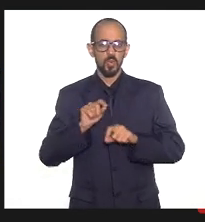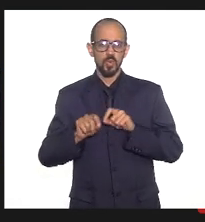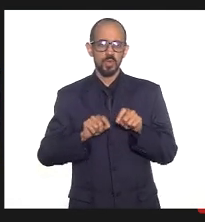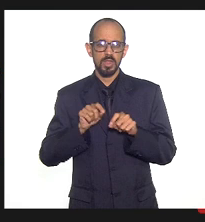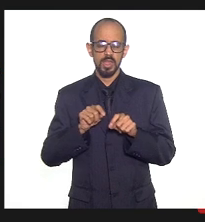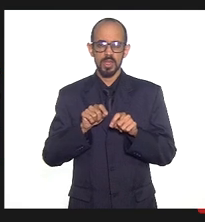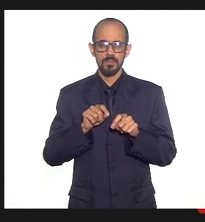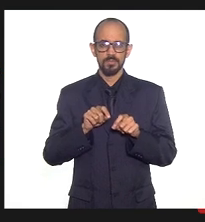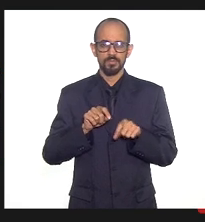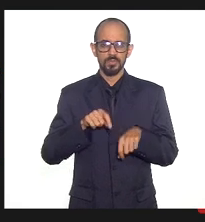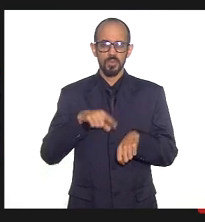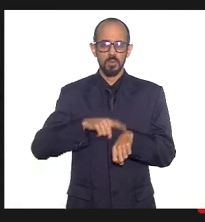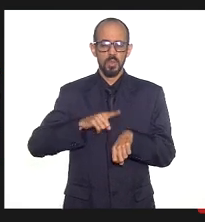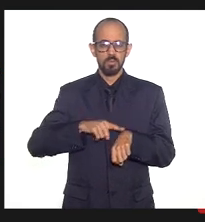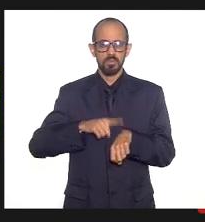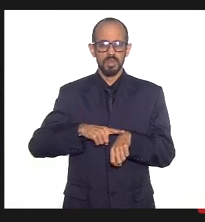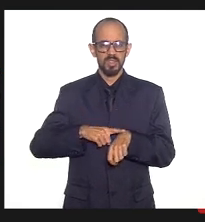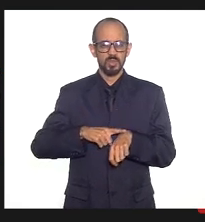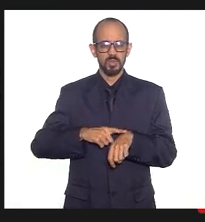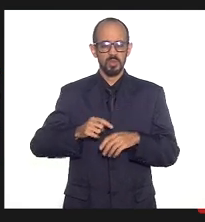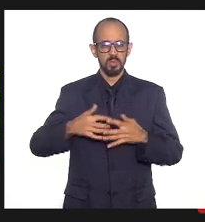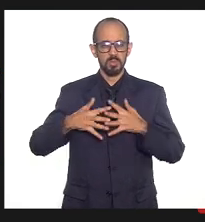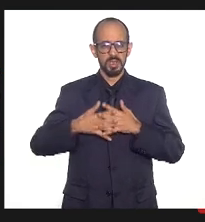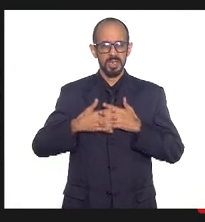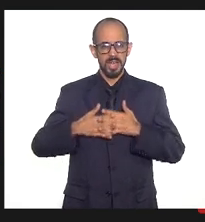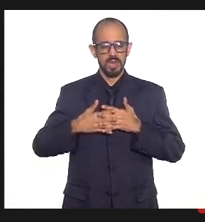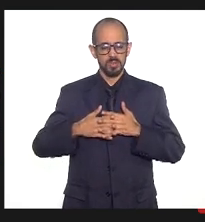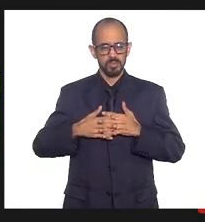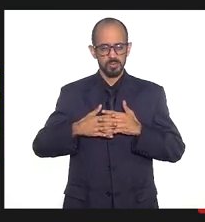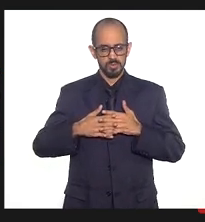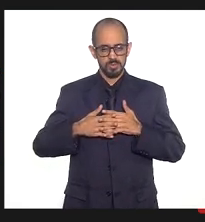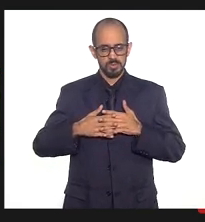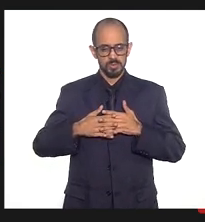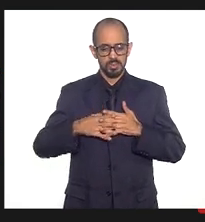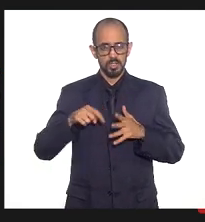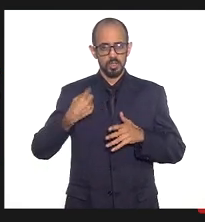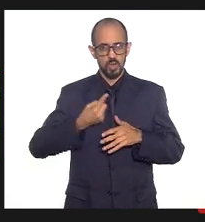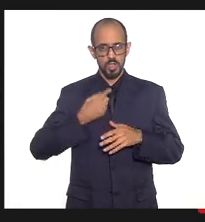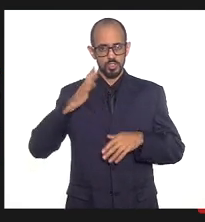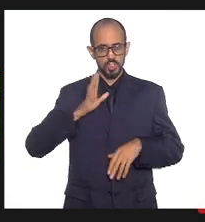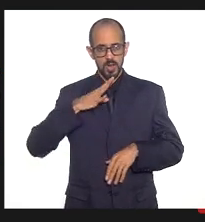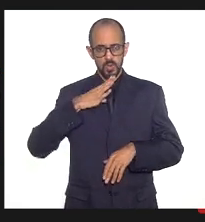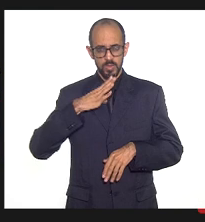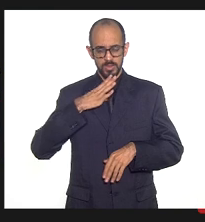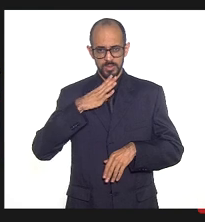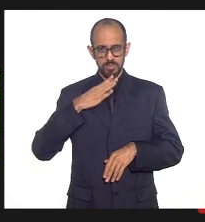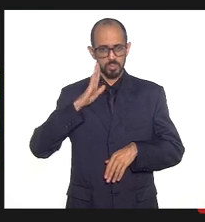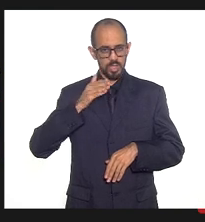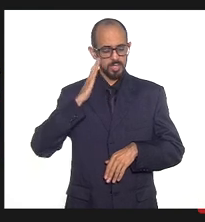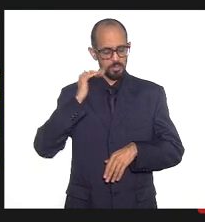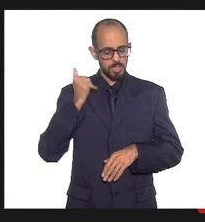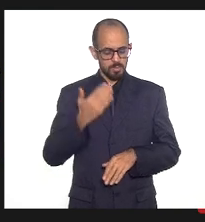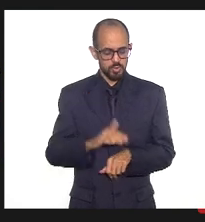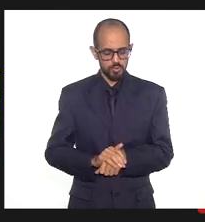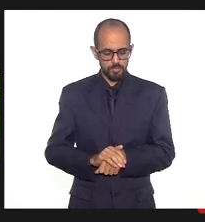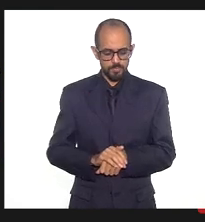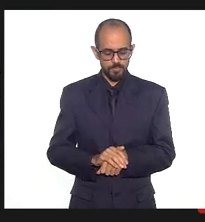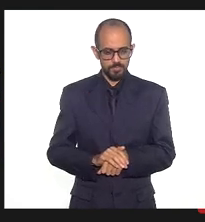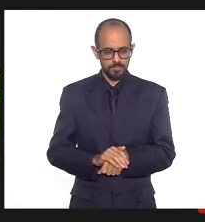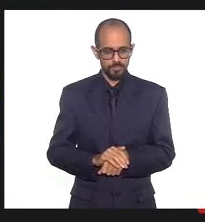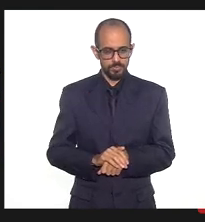nesse momento, uma resistência democrática, nós já conhecemos isso e voltamos a lutar por essa questão. E